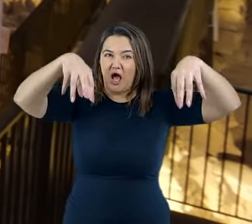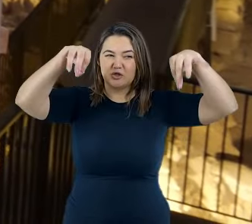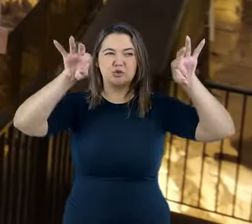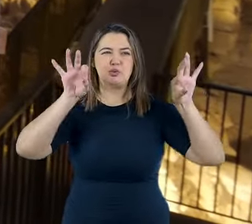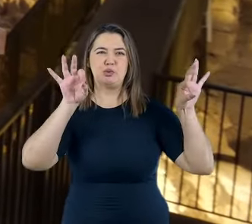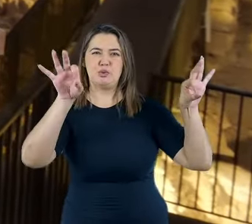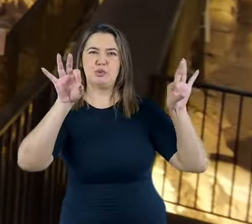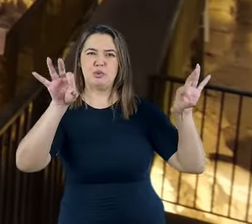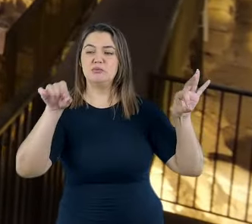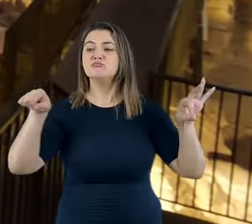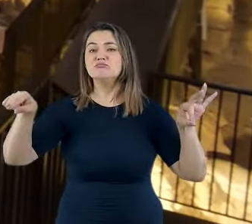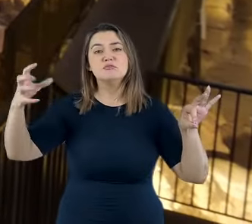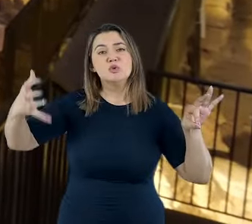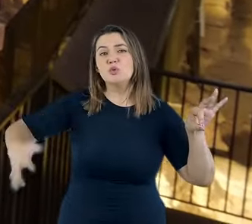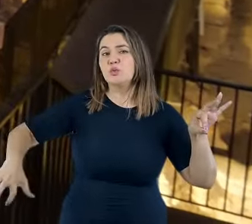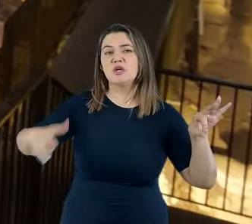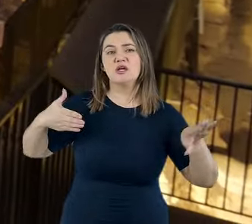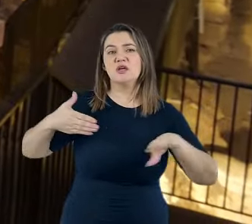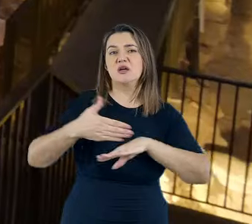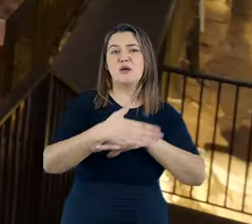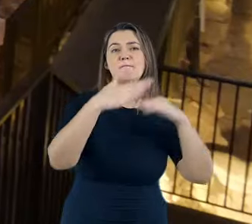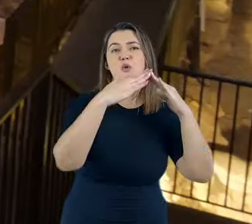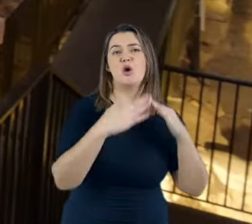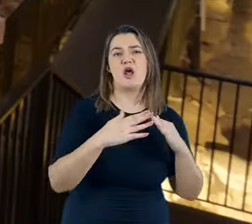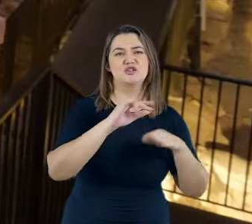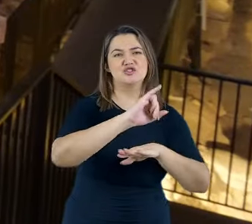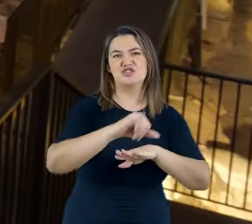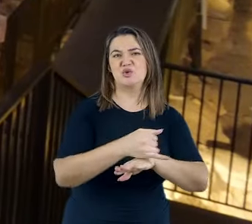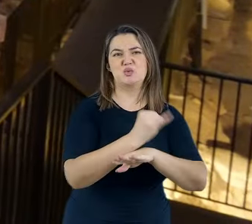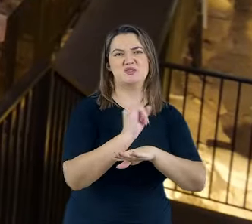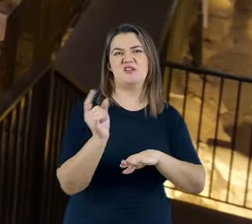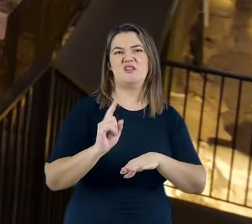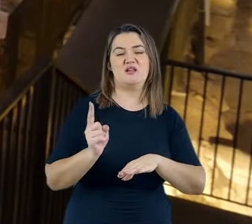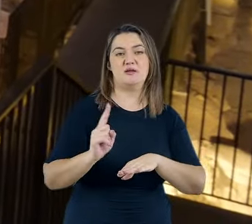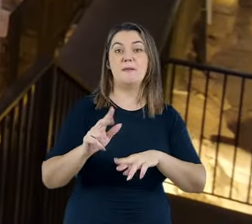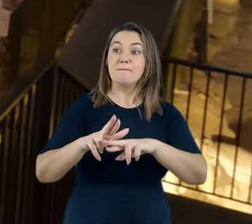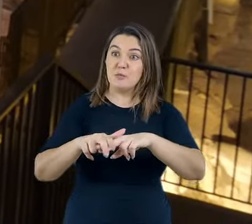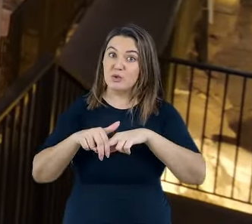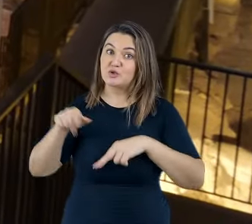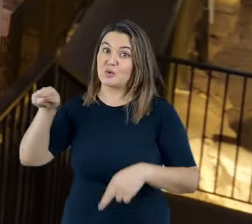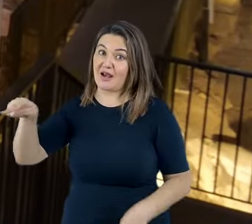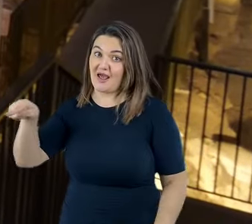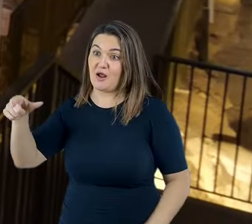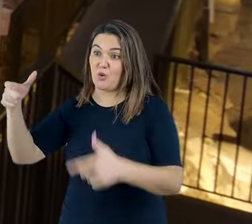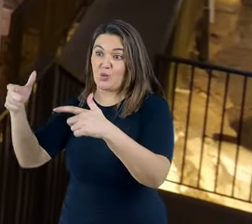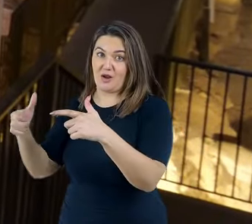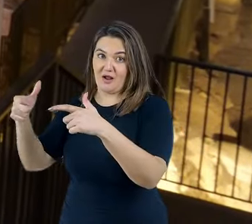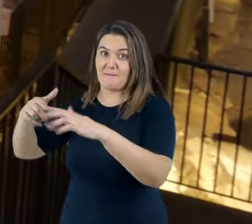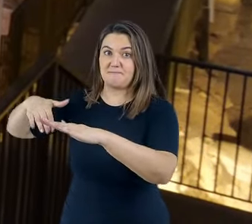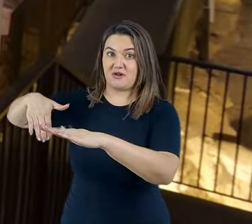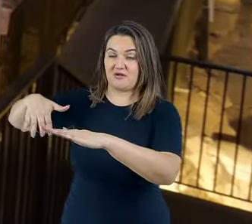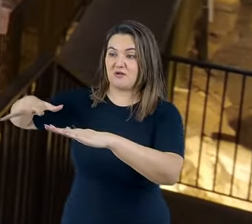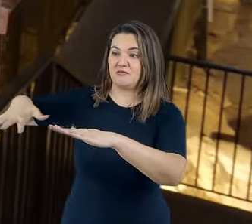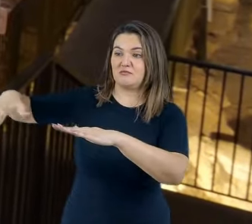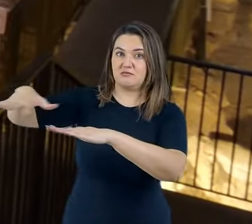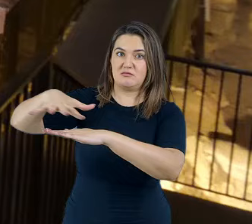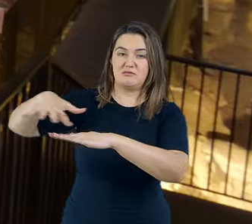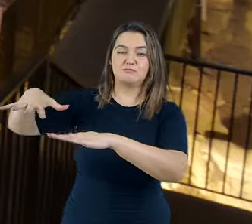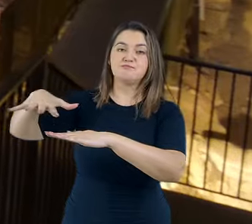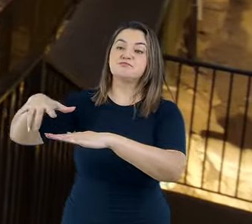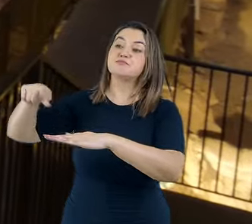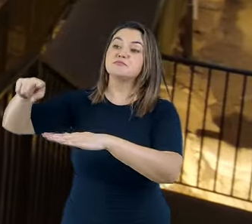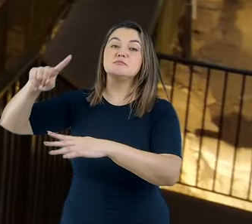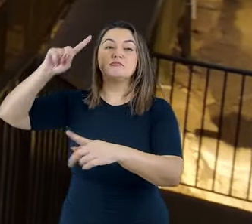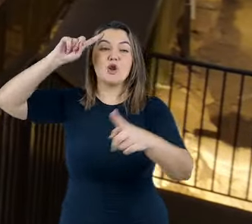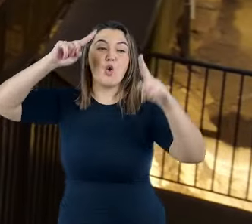muito luxuoso, eles não queriam morar na cidade de Jerusalém. Então, de lá, de Cesareia Marítima, o representante